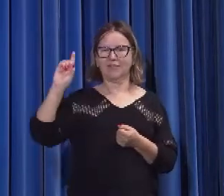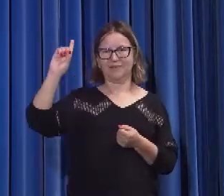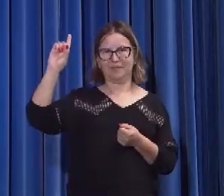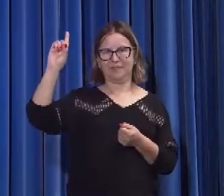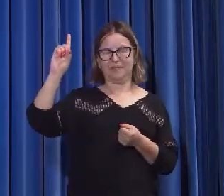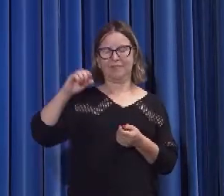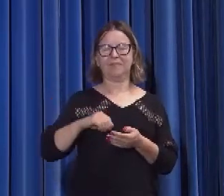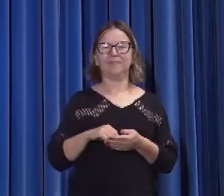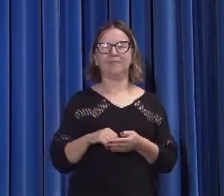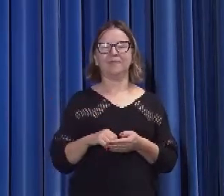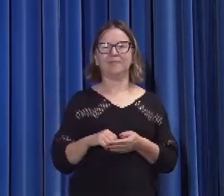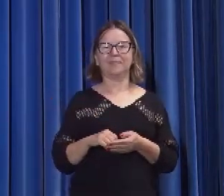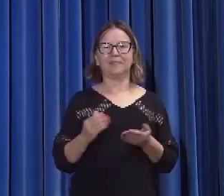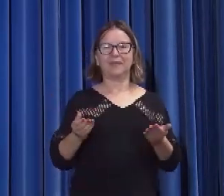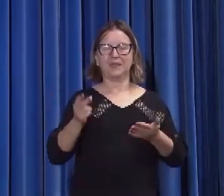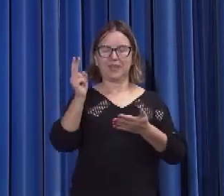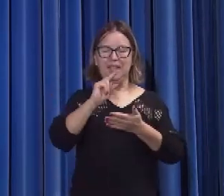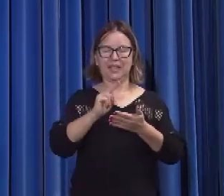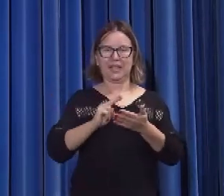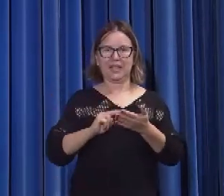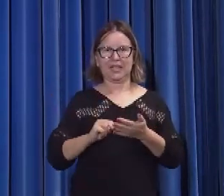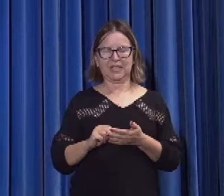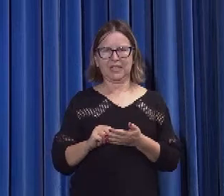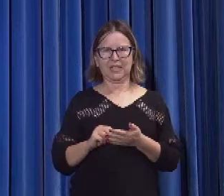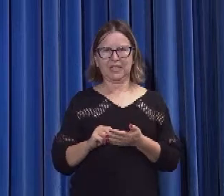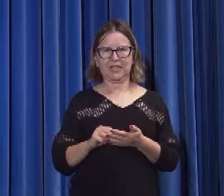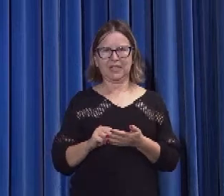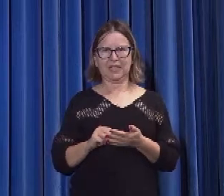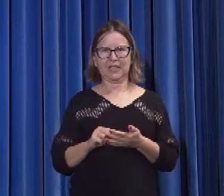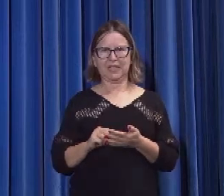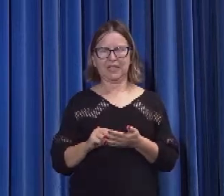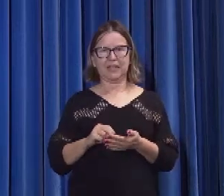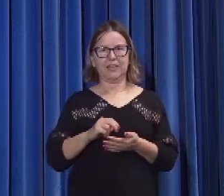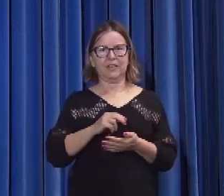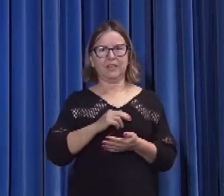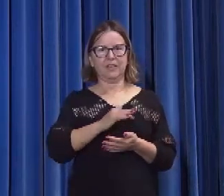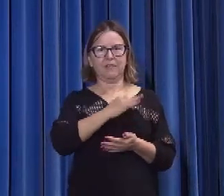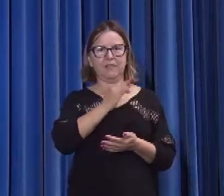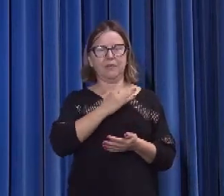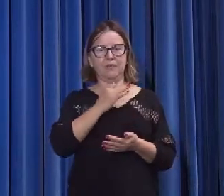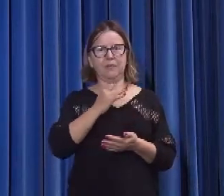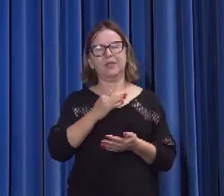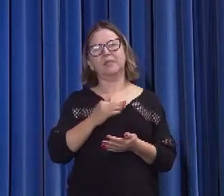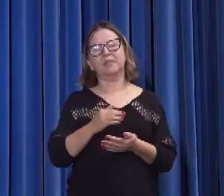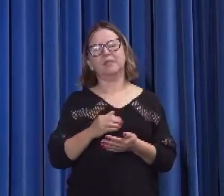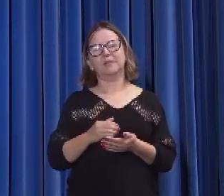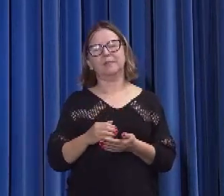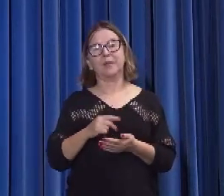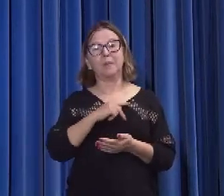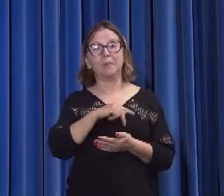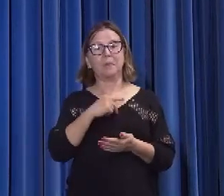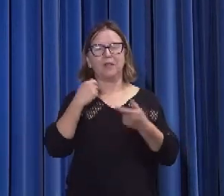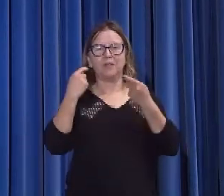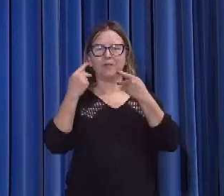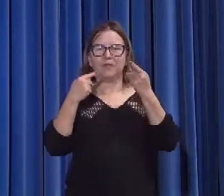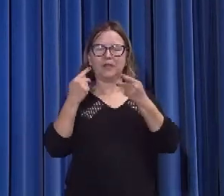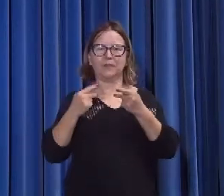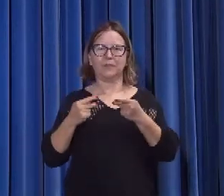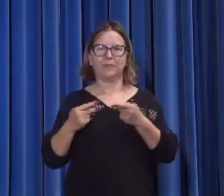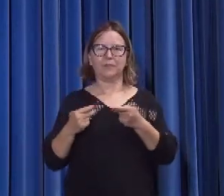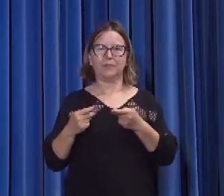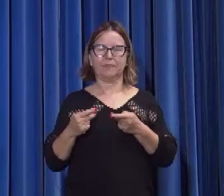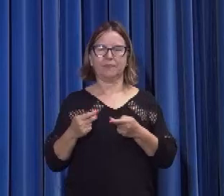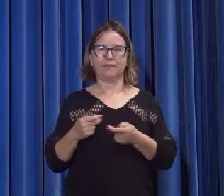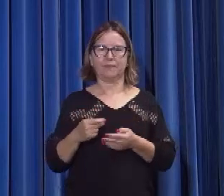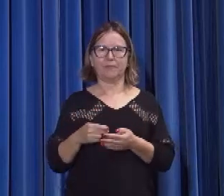Eu vou ler aqui para vocês, não está no boletim, Filipenses capítulo 3, versículo 8, o apóstolo Paulo diz assim: sim,